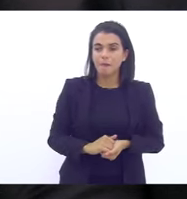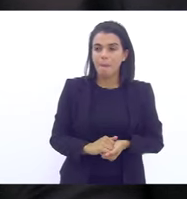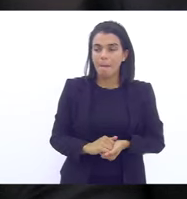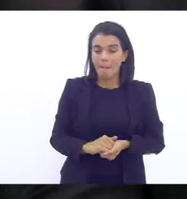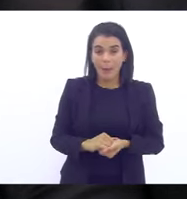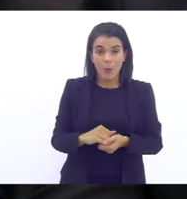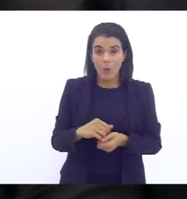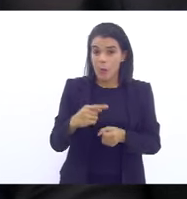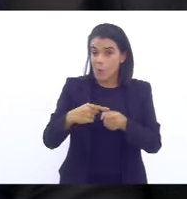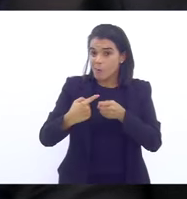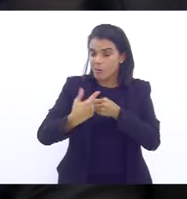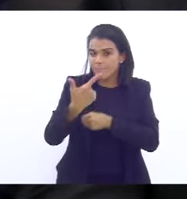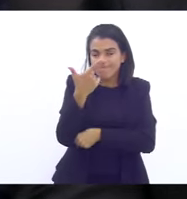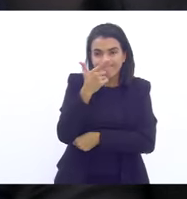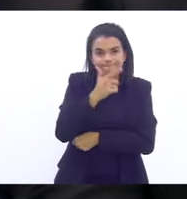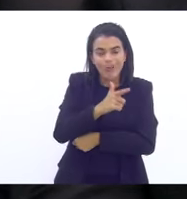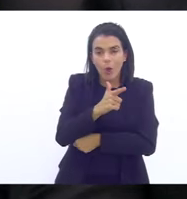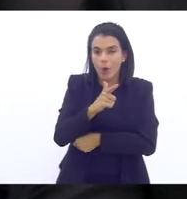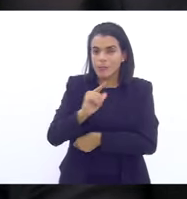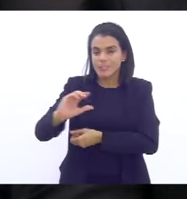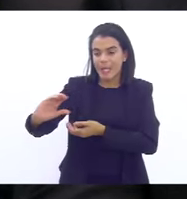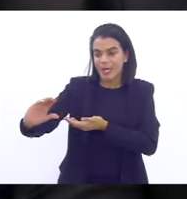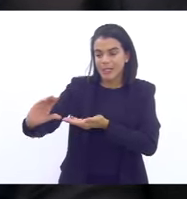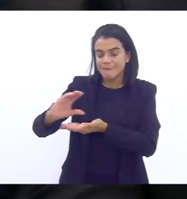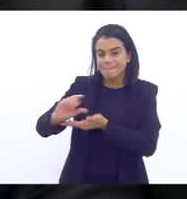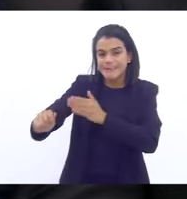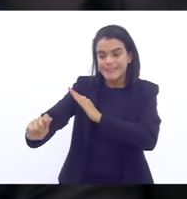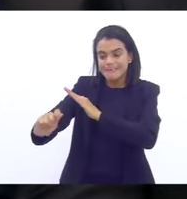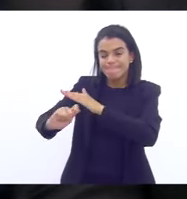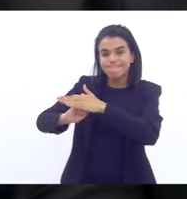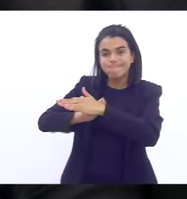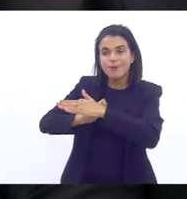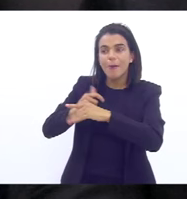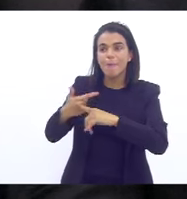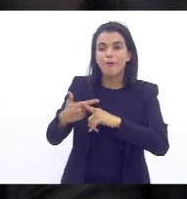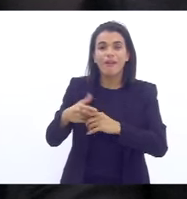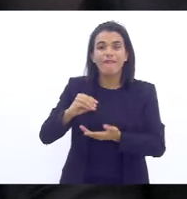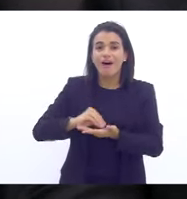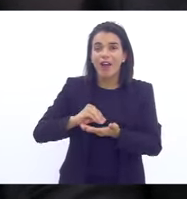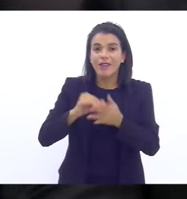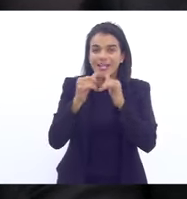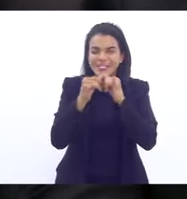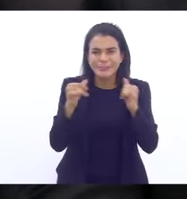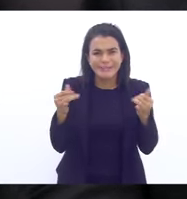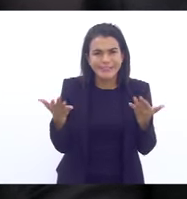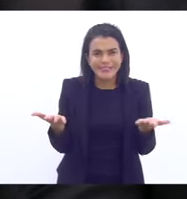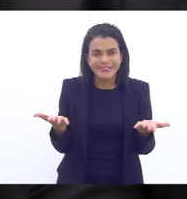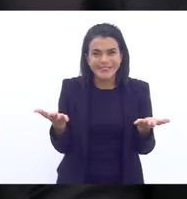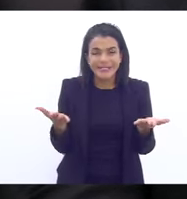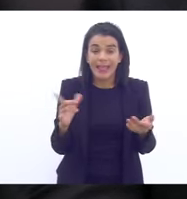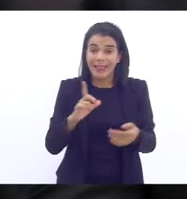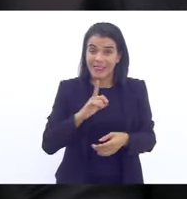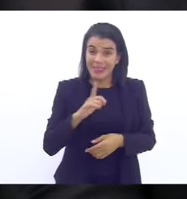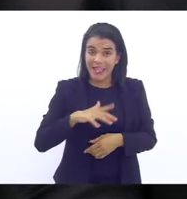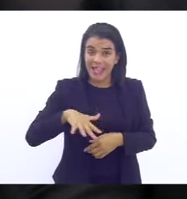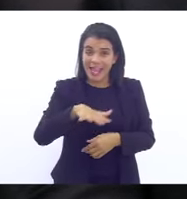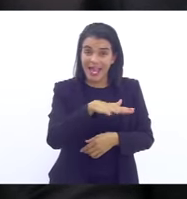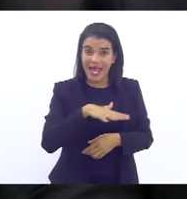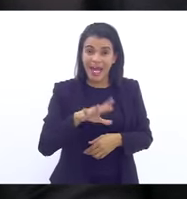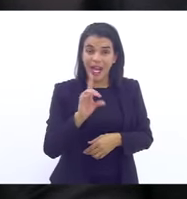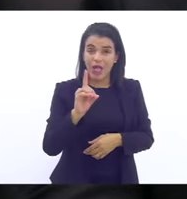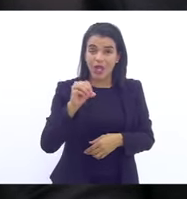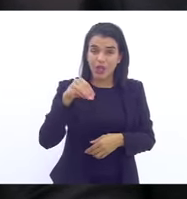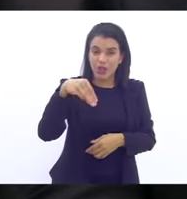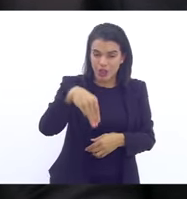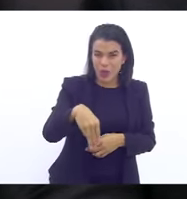o município não consegue receber esse investimento por falta de carga elétrica. Tem uma rede de atacadista, a Rede Dom, que foi falada